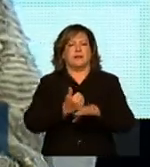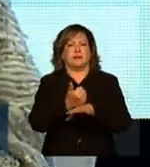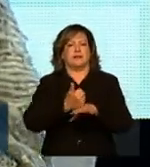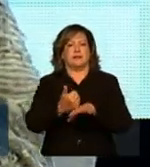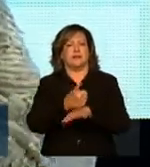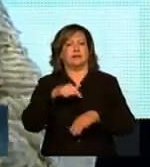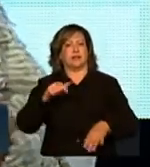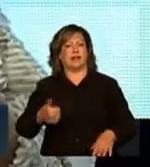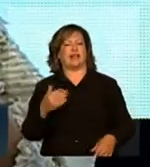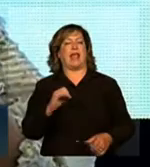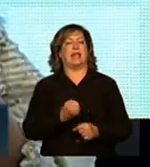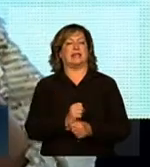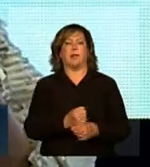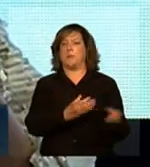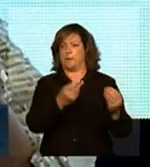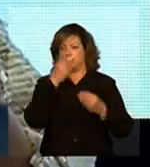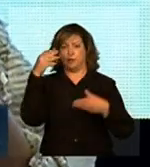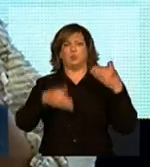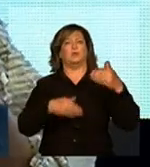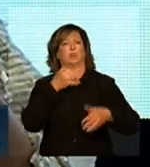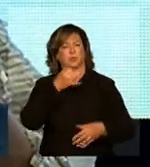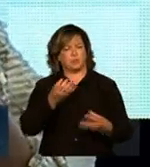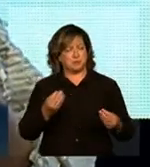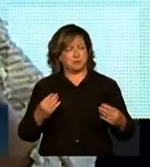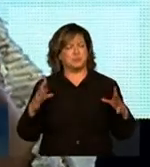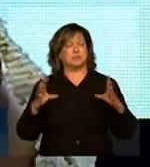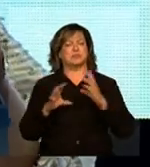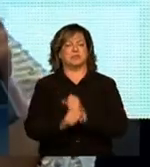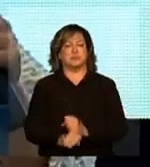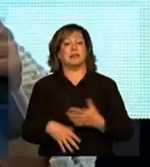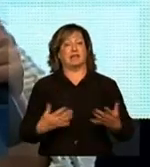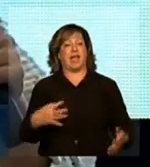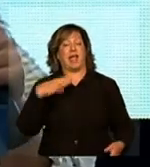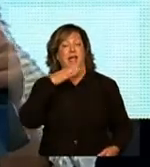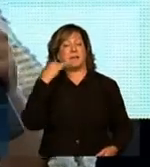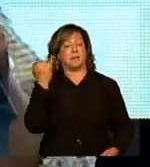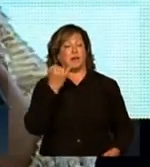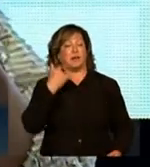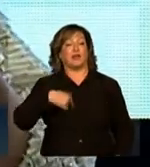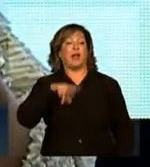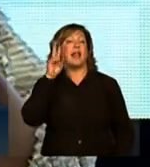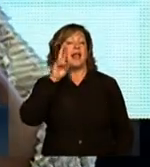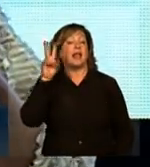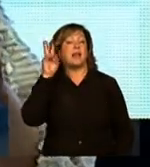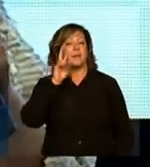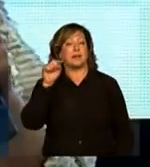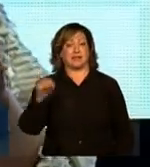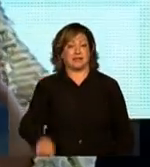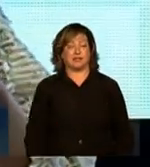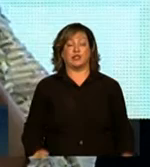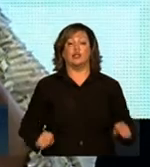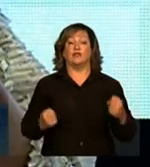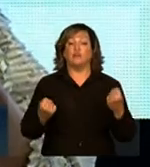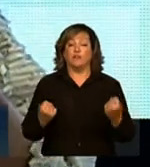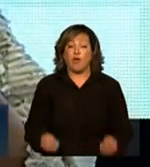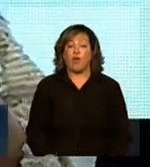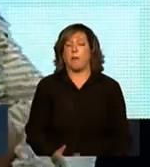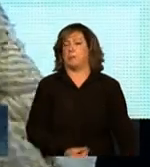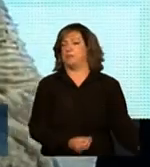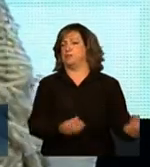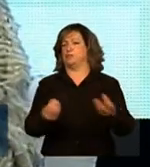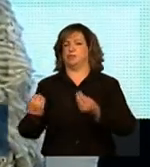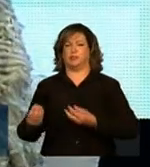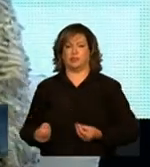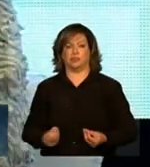longo desses 10 anos. Muita gente participou dessa jornada. Então, eu acho que vale a pena a gente lembrar do esforço de muitos